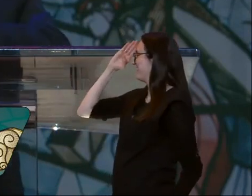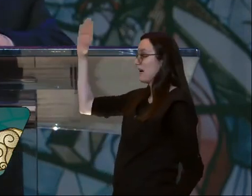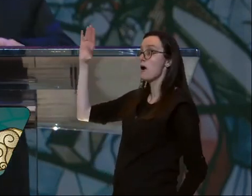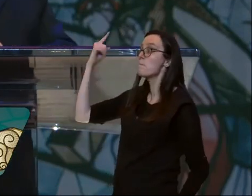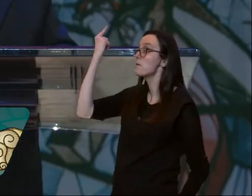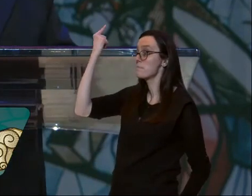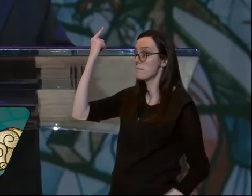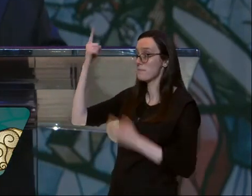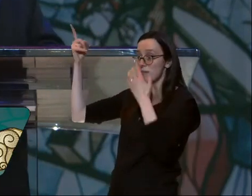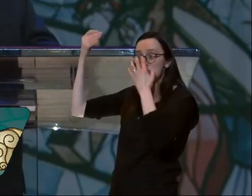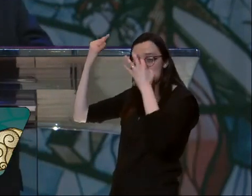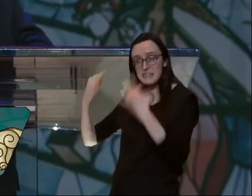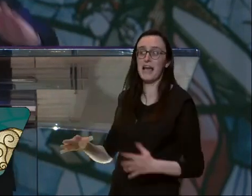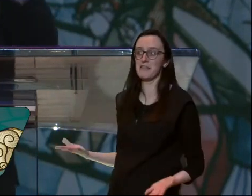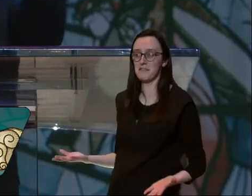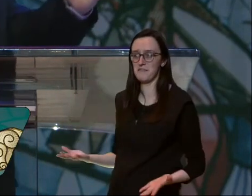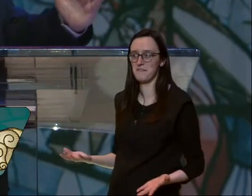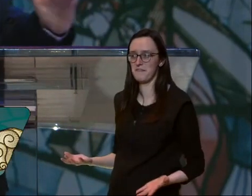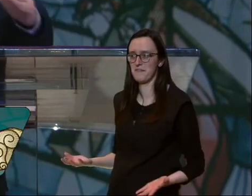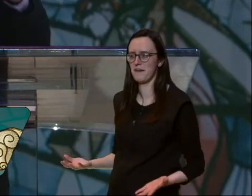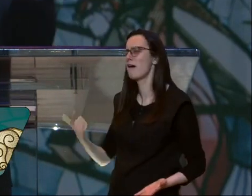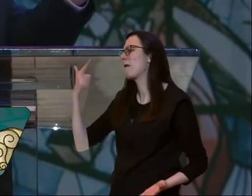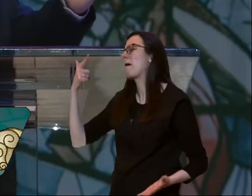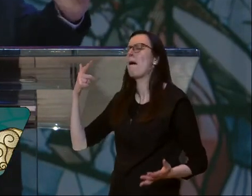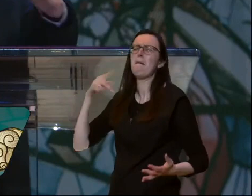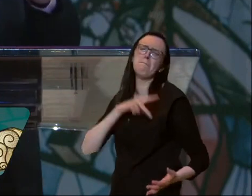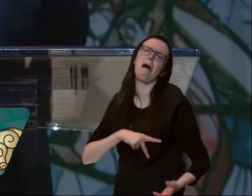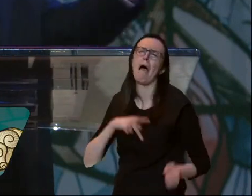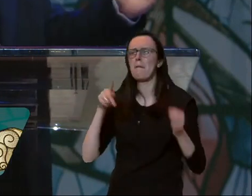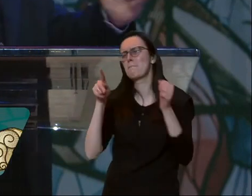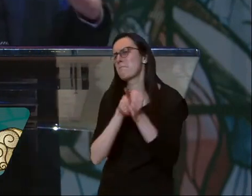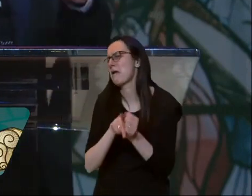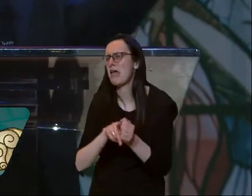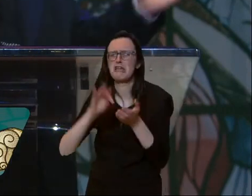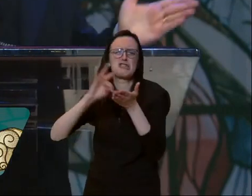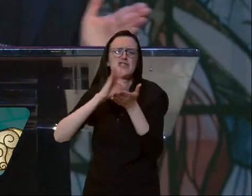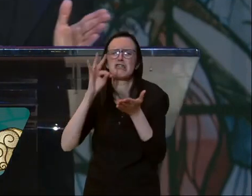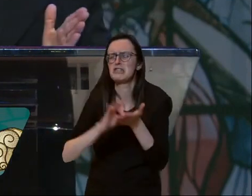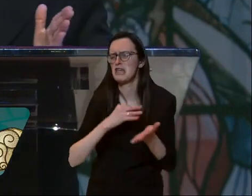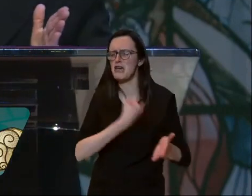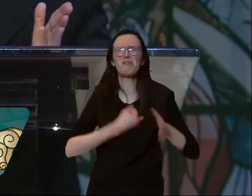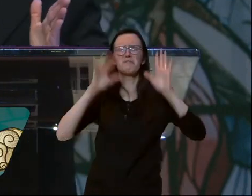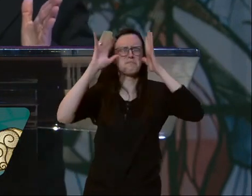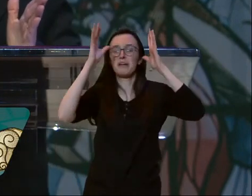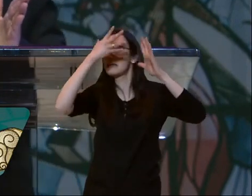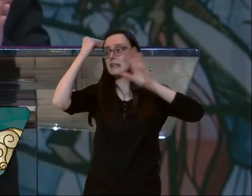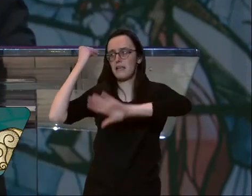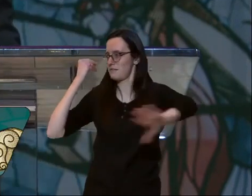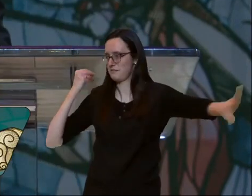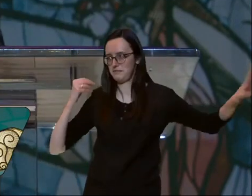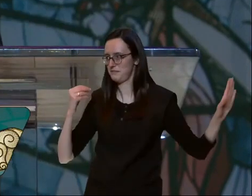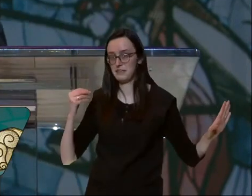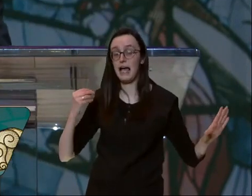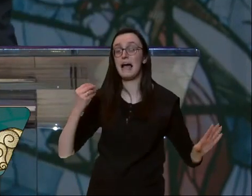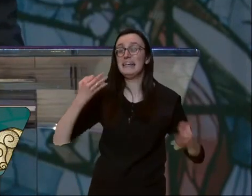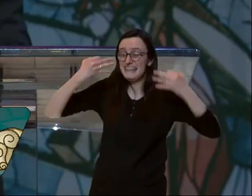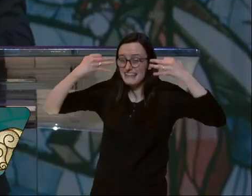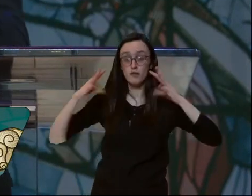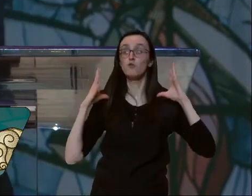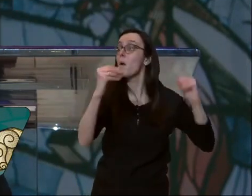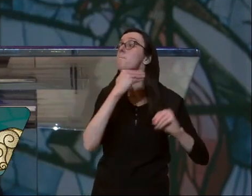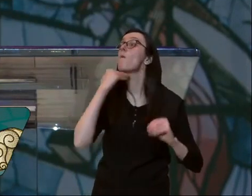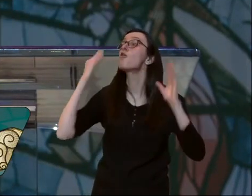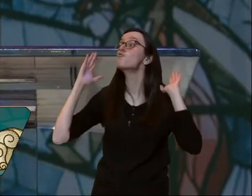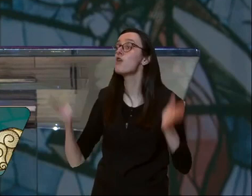única pessoa certa. Não tem Paulo, não tem Pedro, não tem Tiago, não tem João, não tem ninguém. Todos